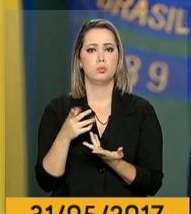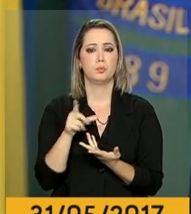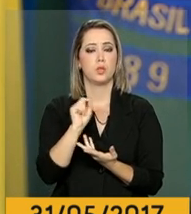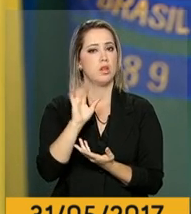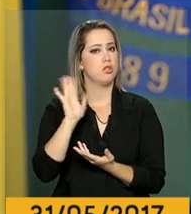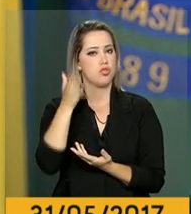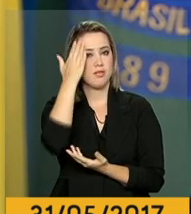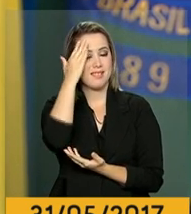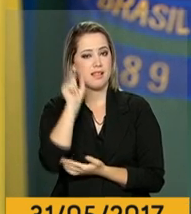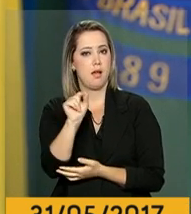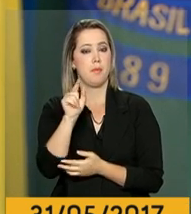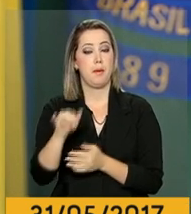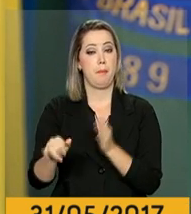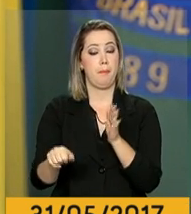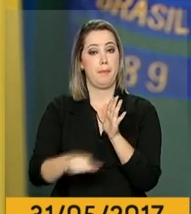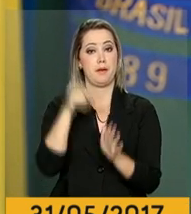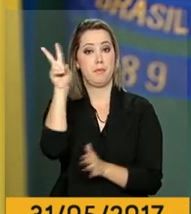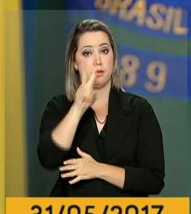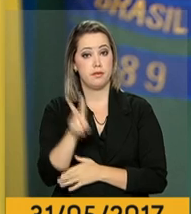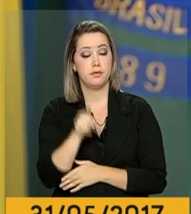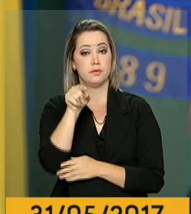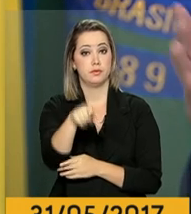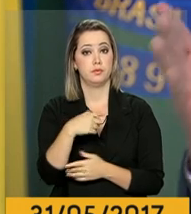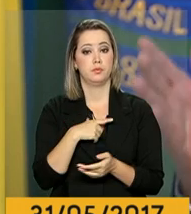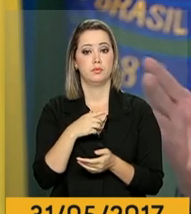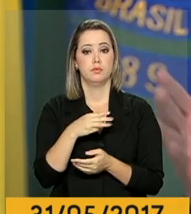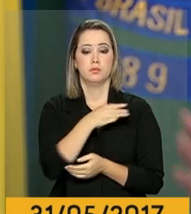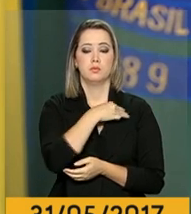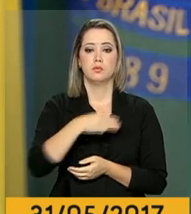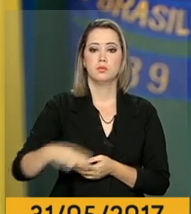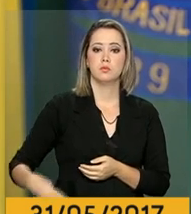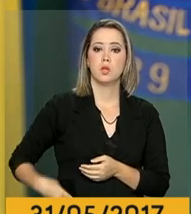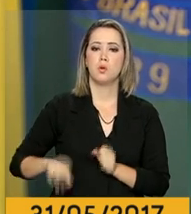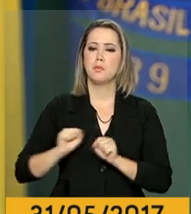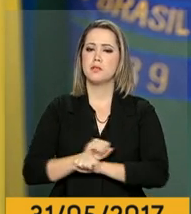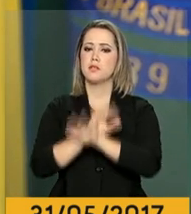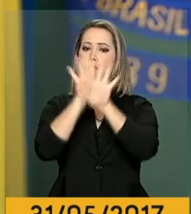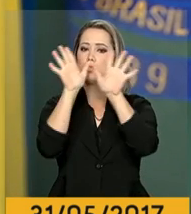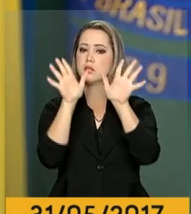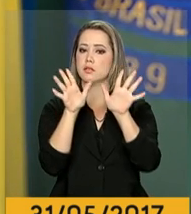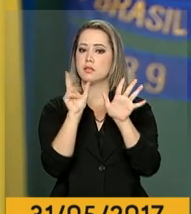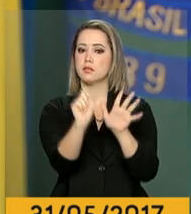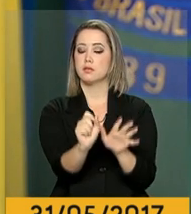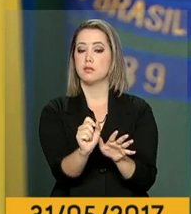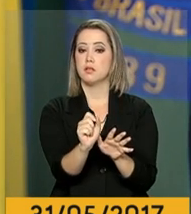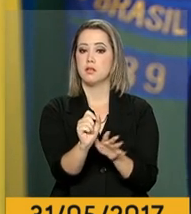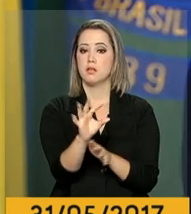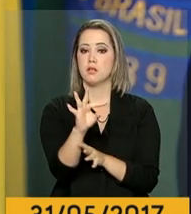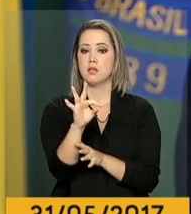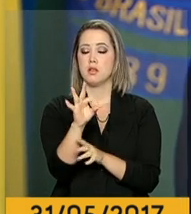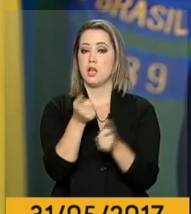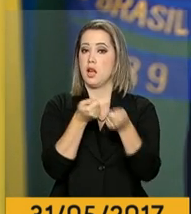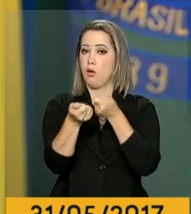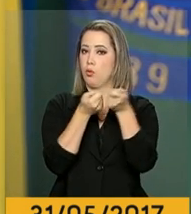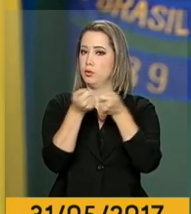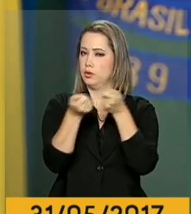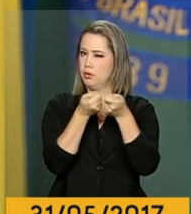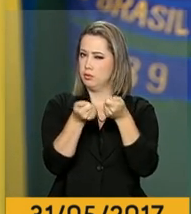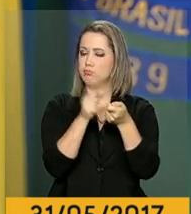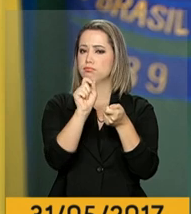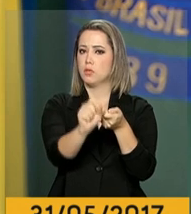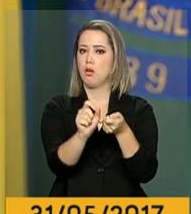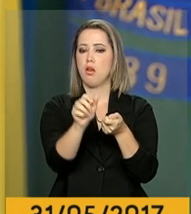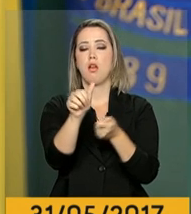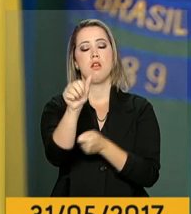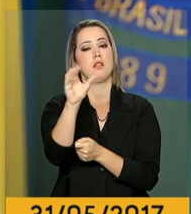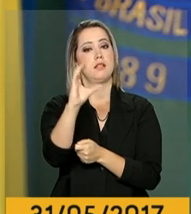sabem todos, foi no Ministério da Transparência e na Controladoria